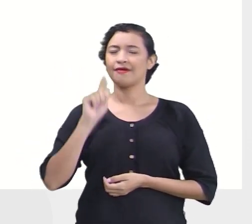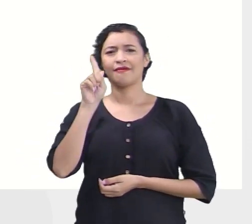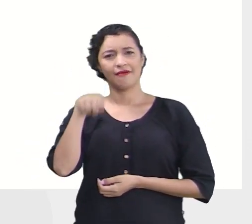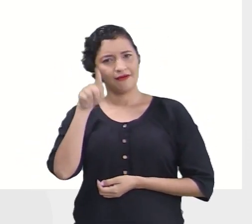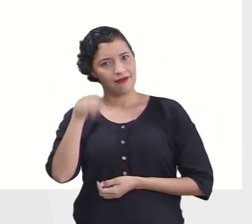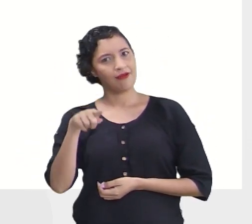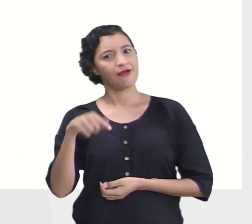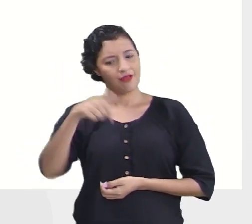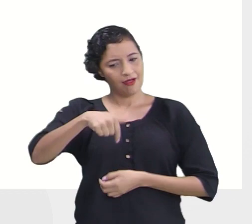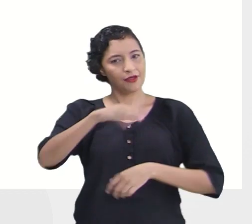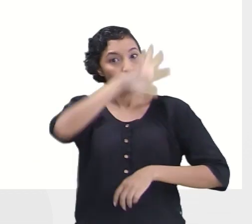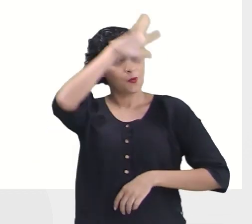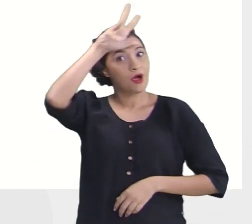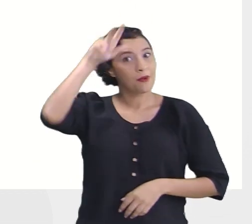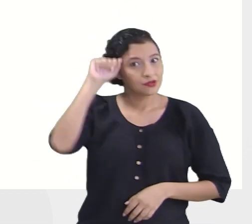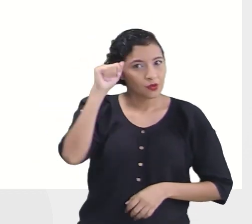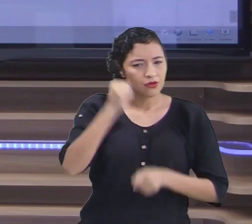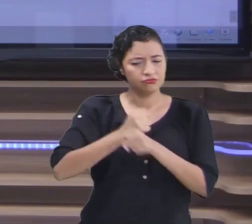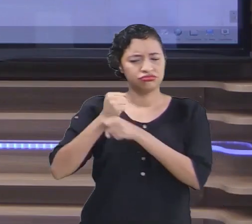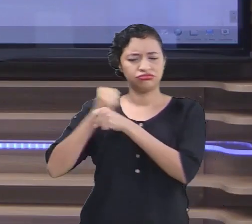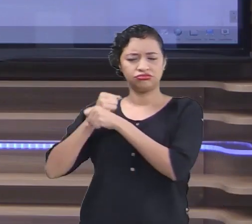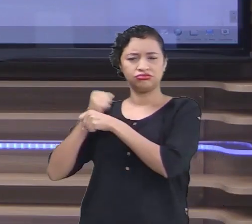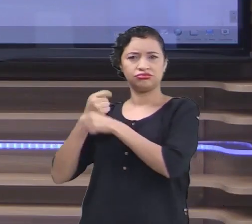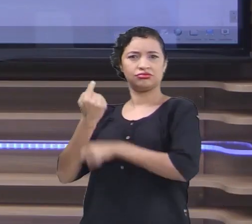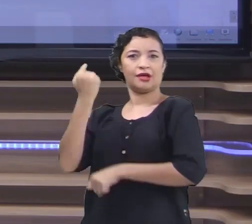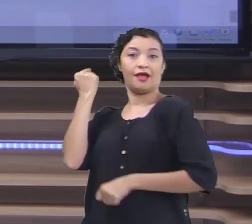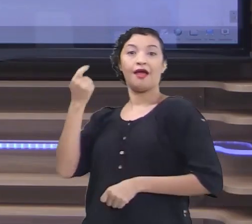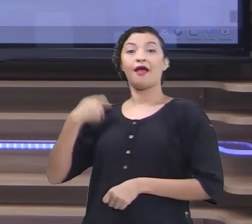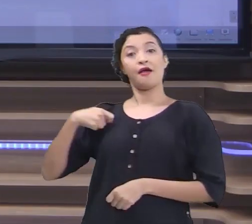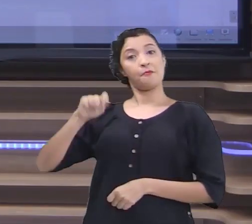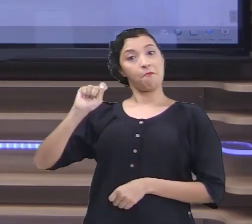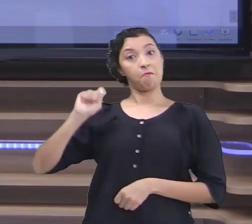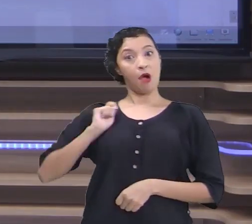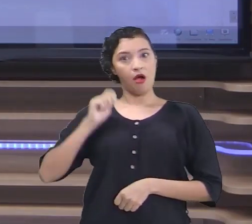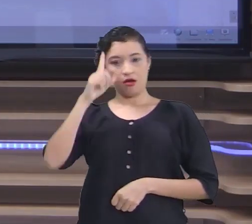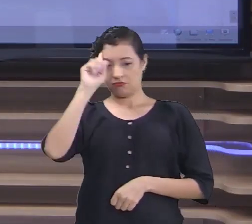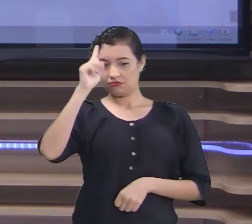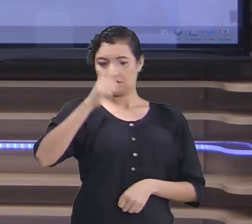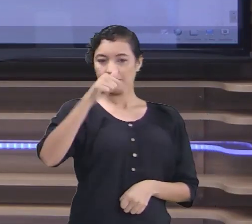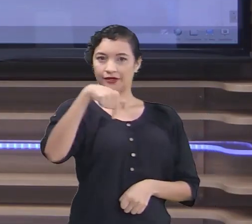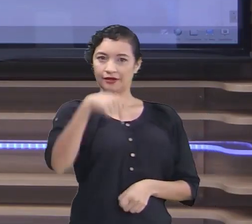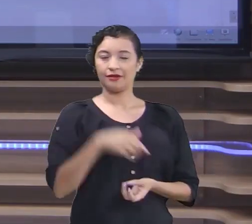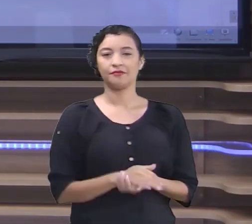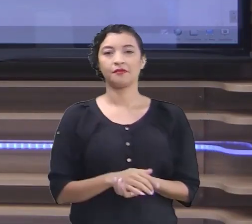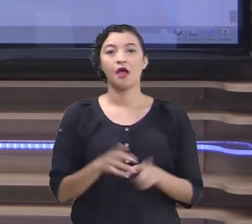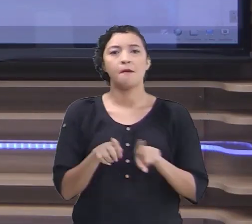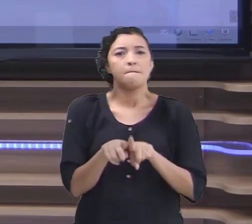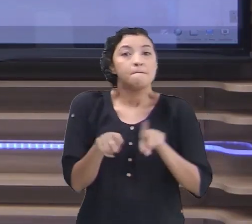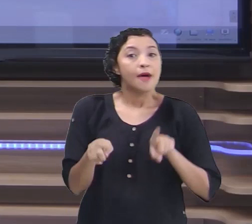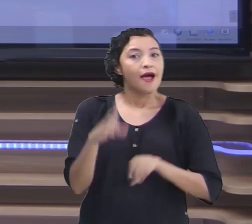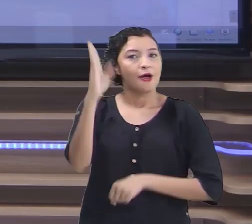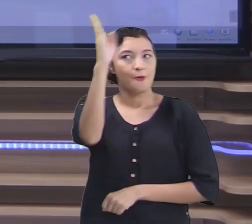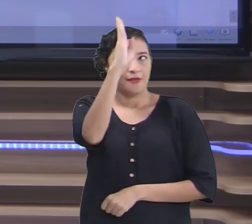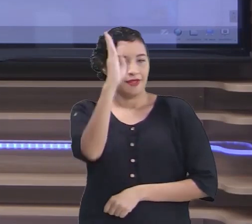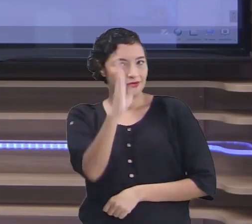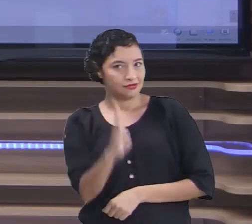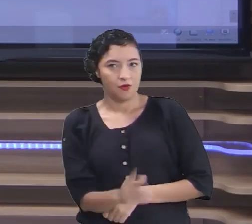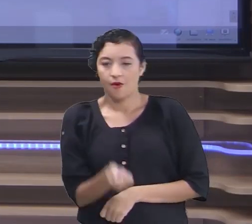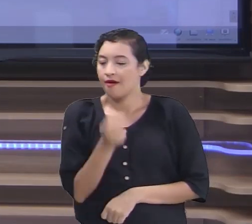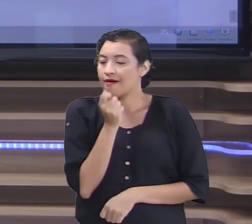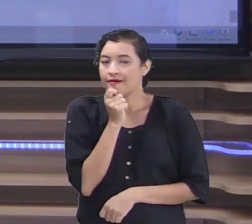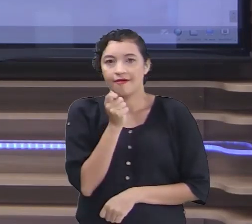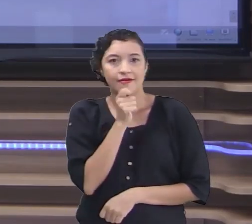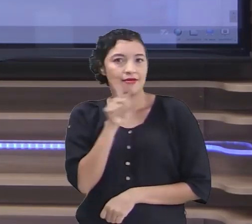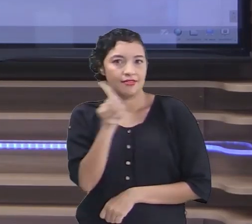estado pertencia à Espanha. Volta para mim. Só que naquele tempo o Brasil ainda não tinha sido descoberto. Ainda